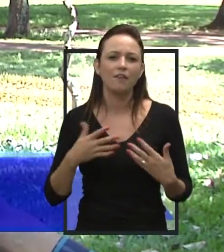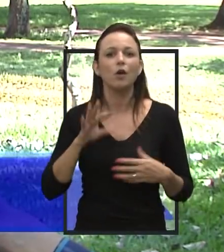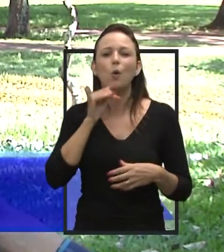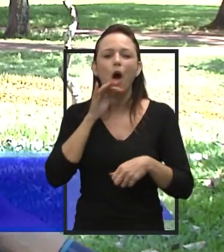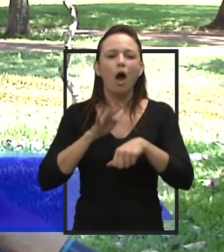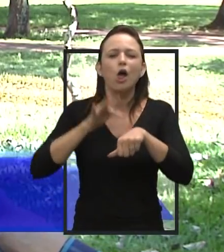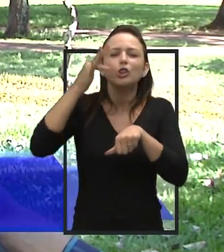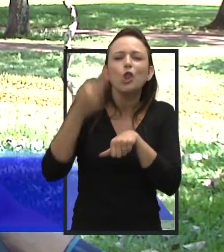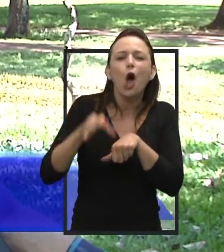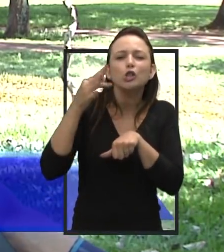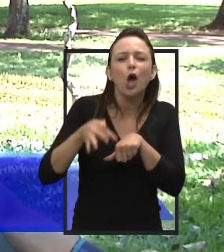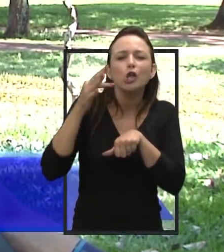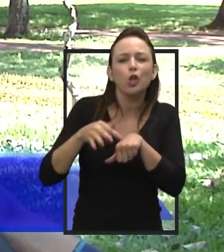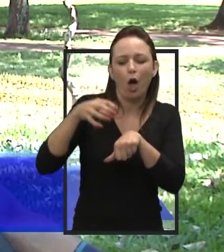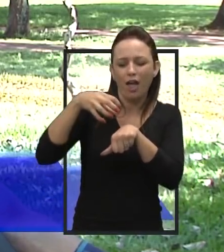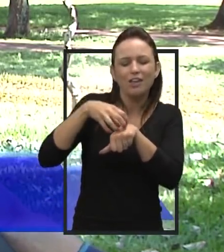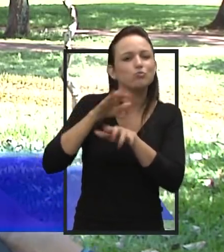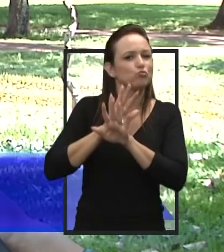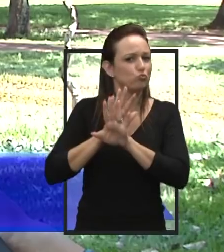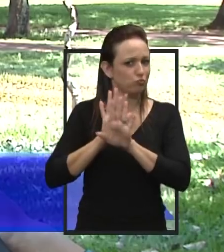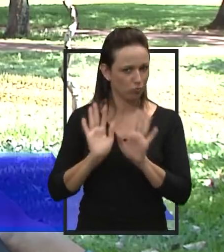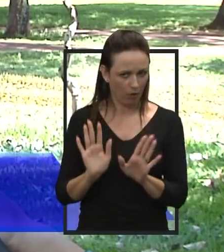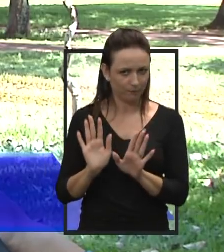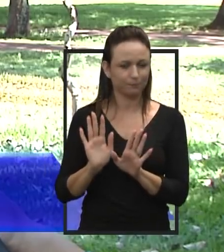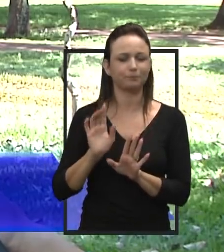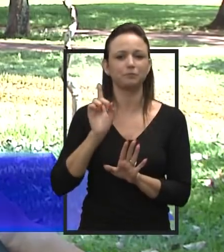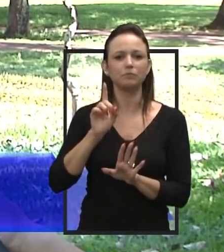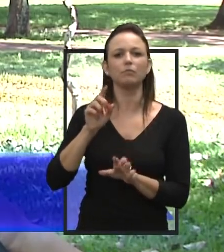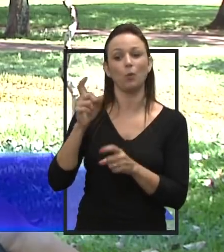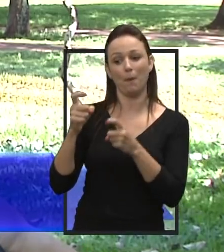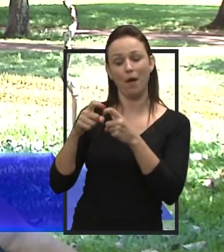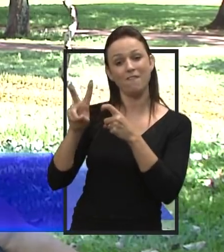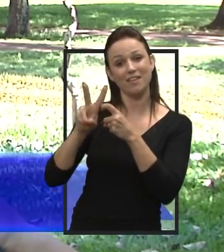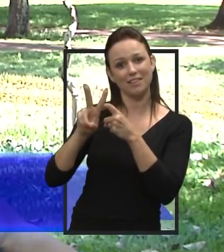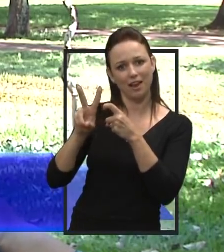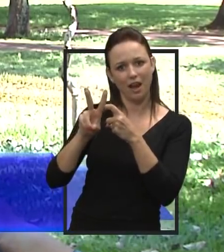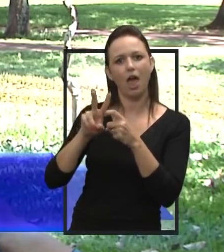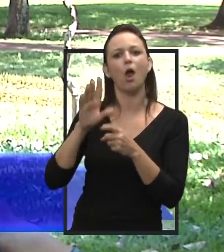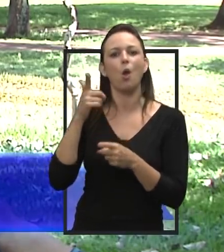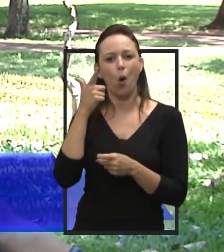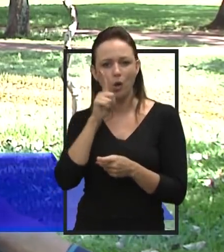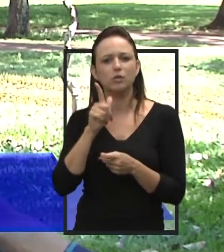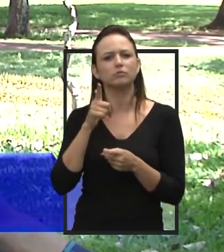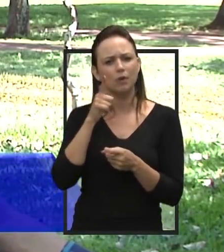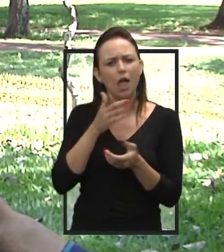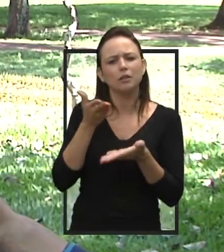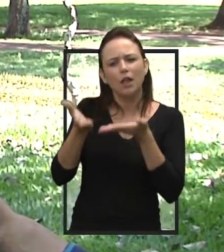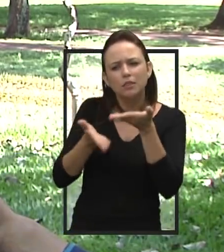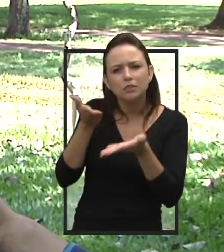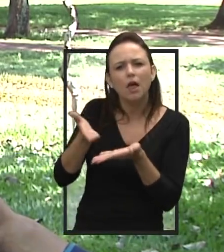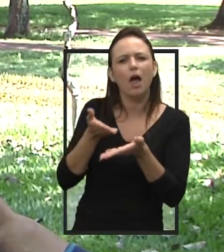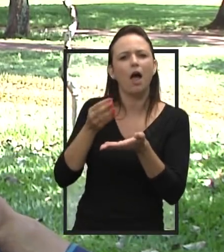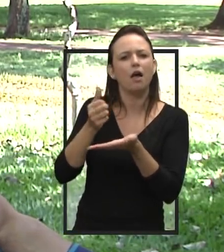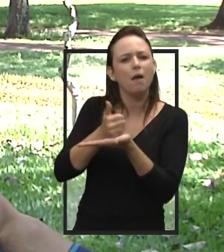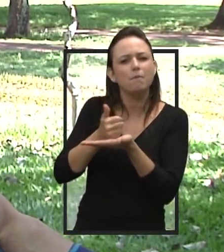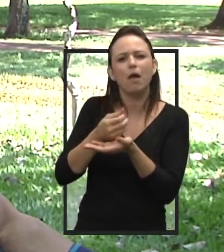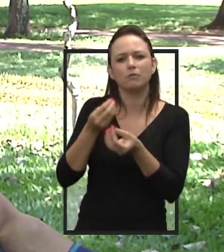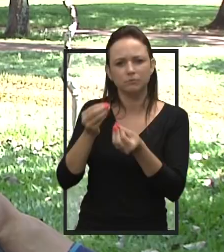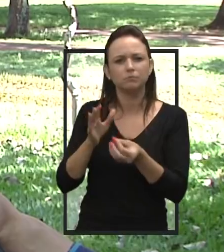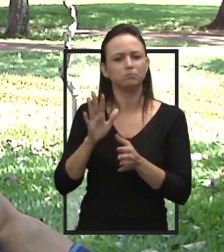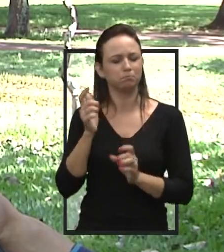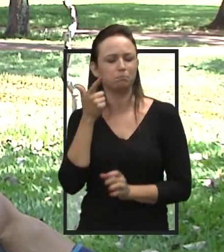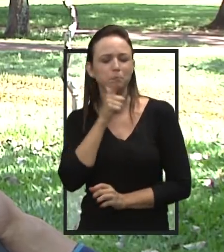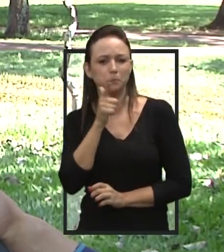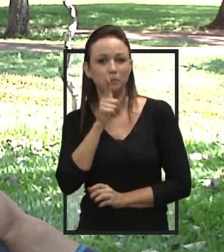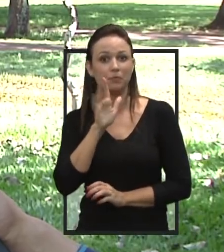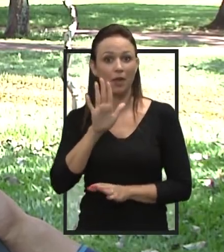muita dor no local. Então o veterinário, mesmo sem o soro nem nada, ele consegue tratar do animal de maneira satisfatória.